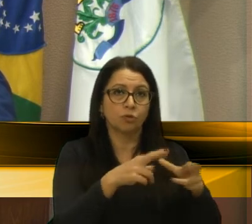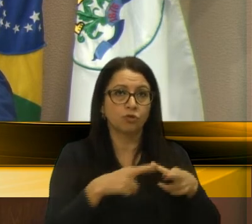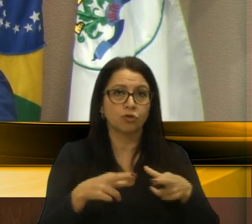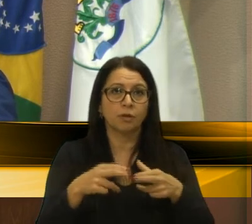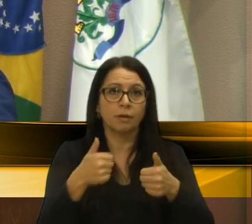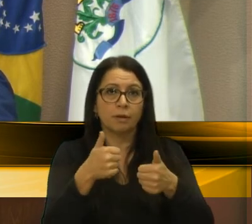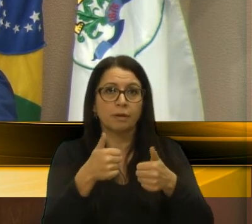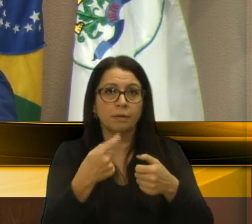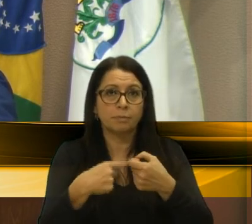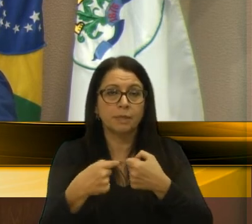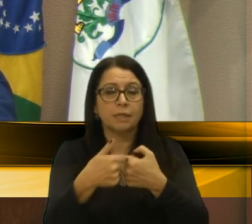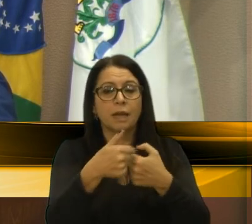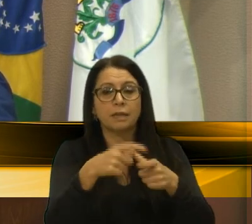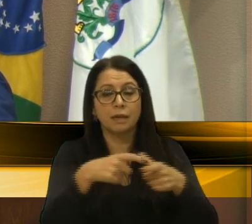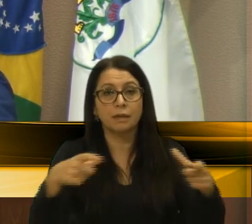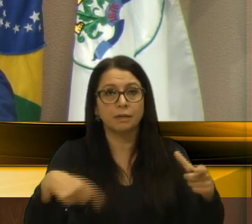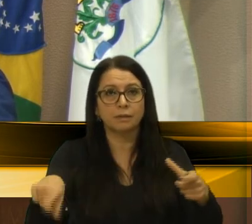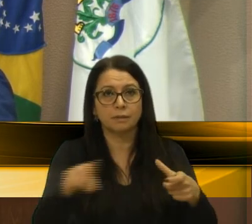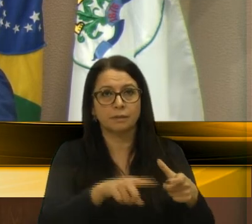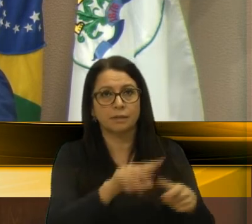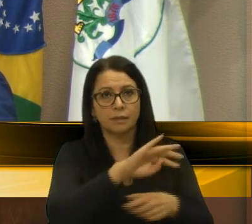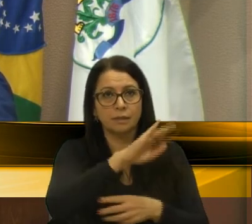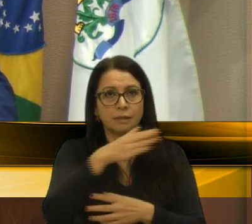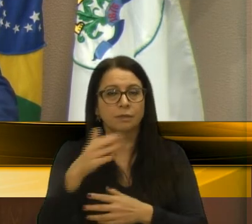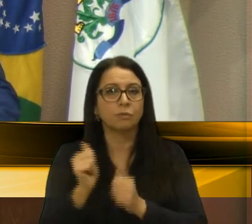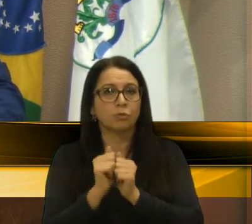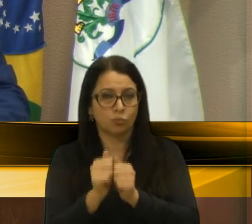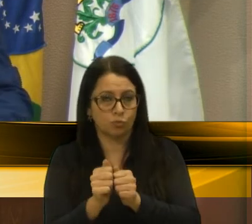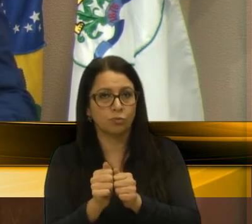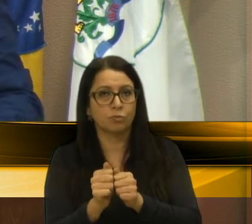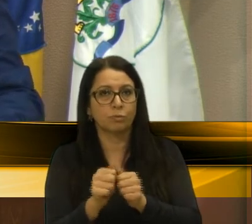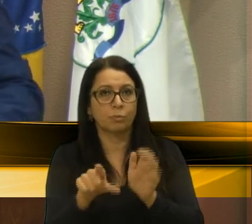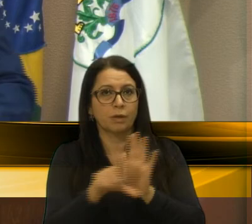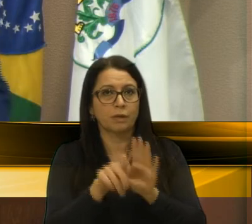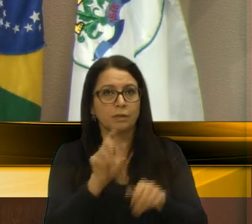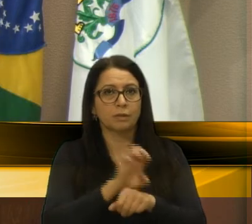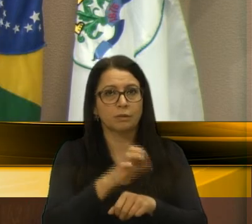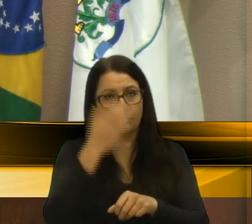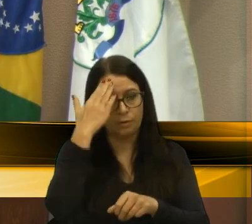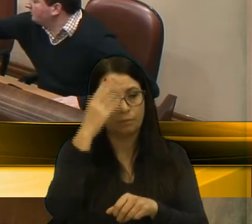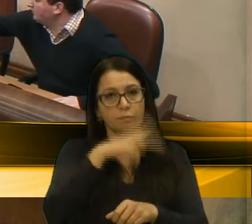metropolitana da Serra, já amparado por uma lei estadual. Muito obrigado, senhor presidente.